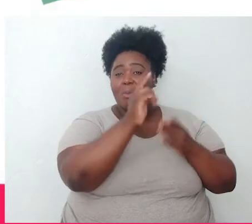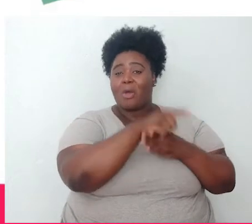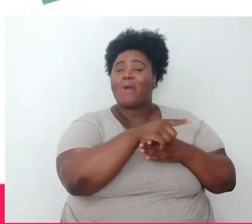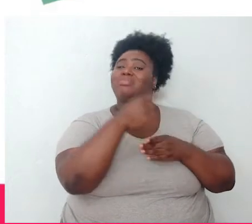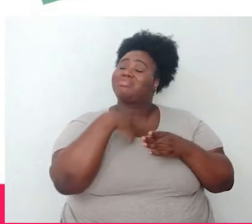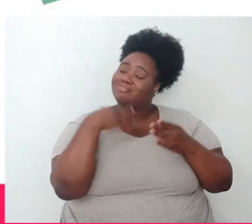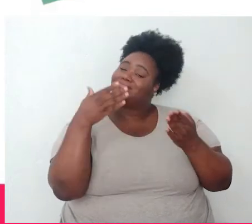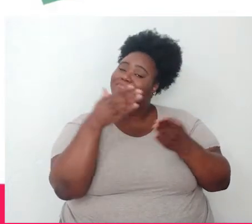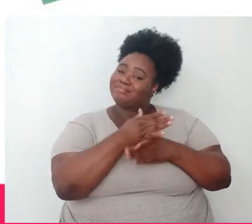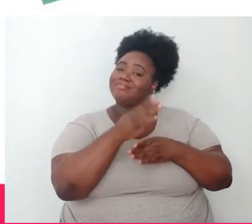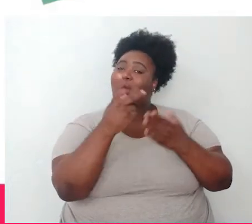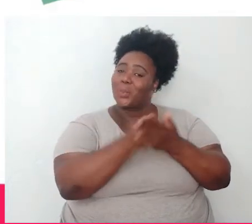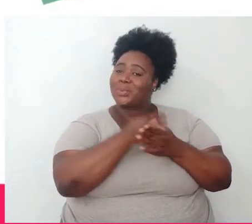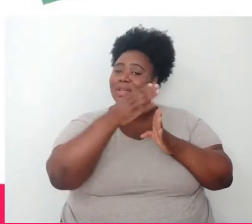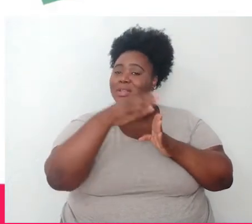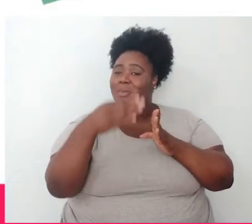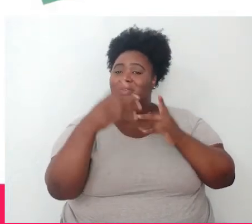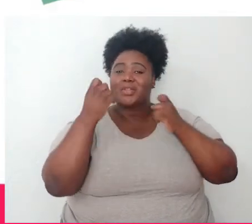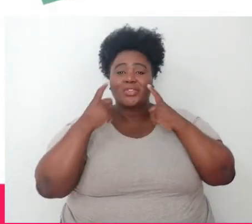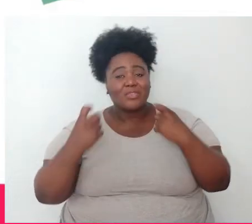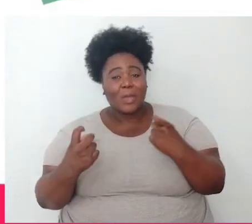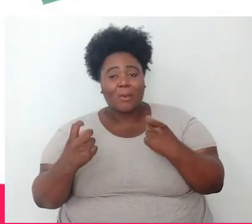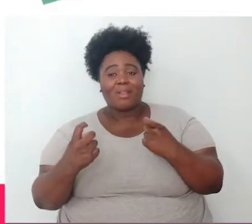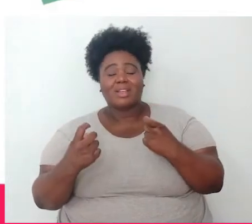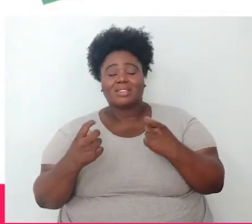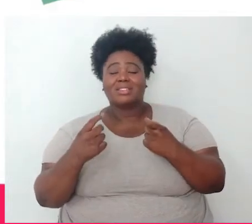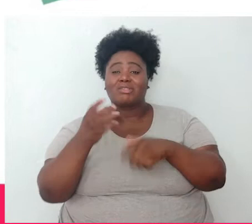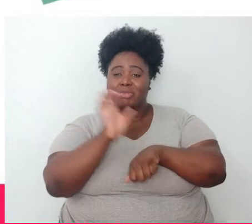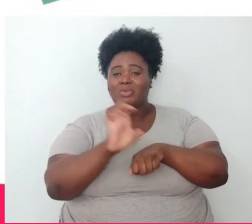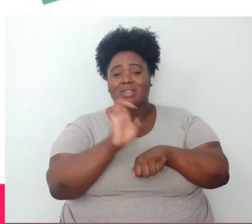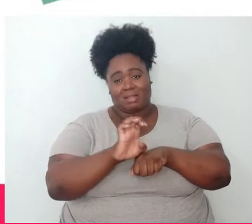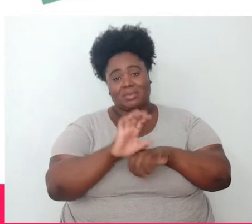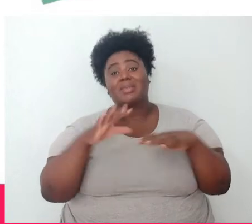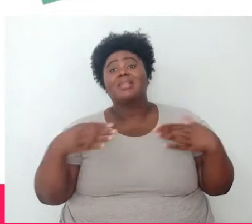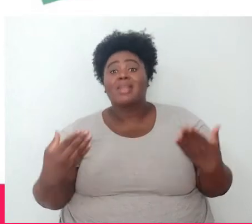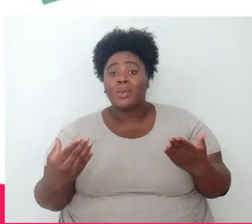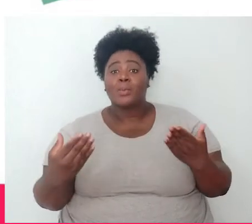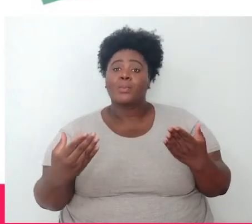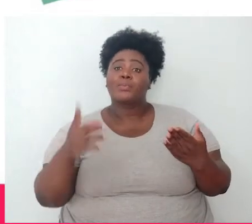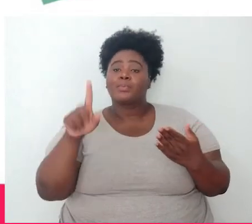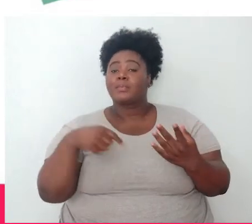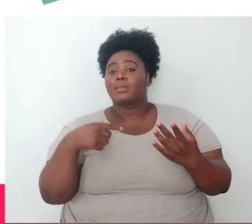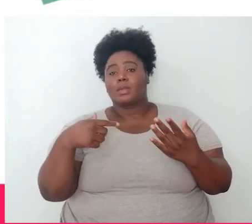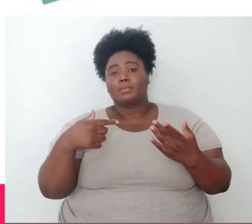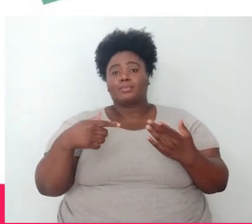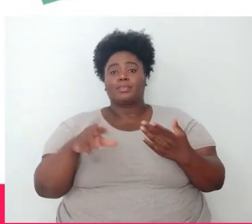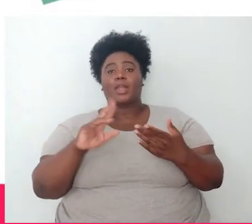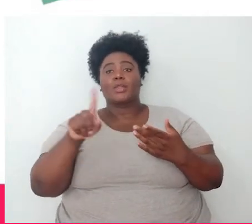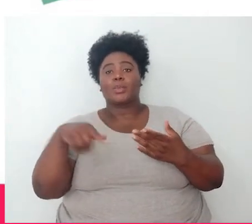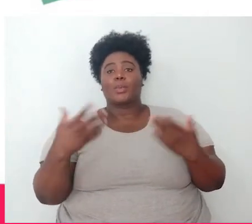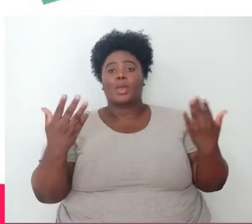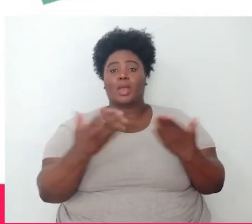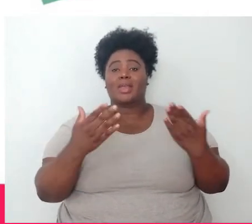pelo processo de violência estatal. Então, não à toa é o período que eu também